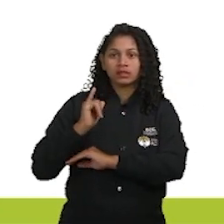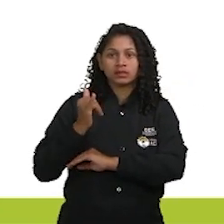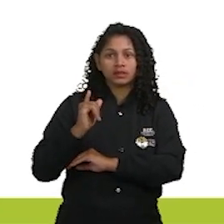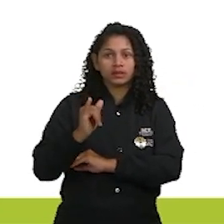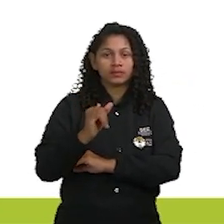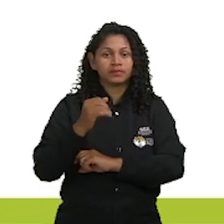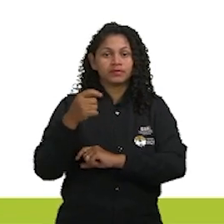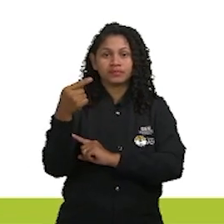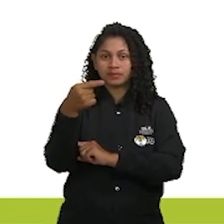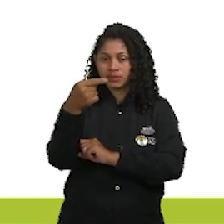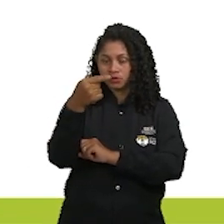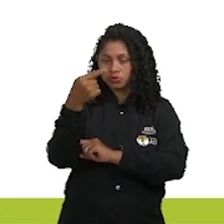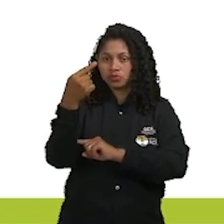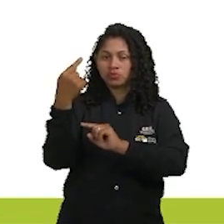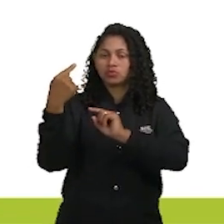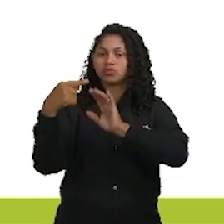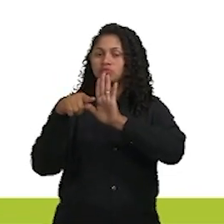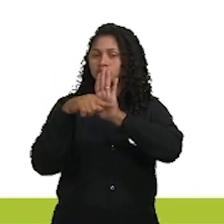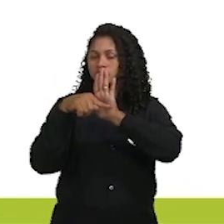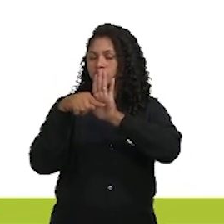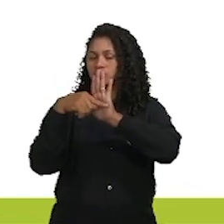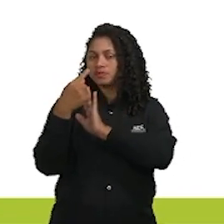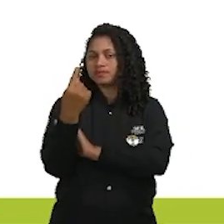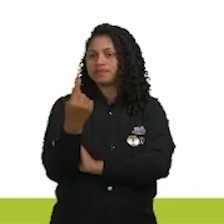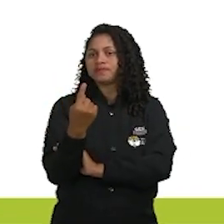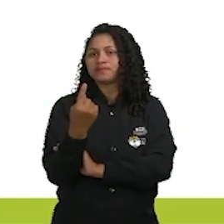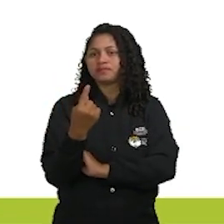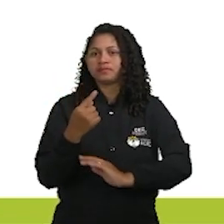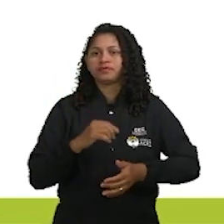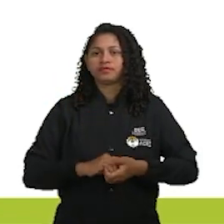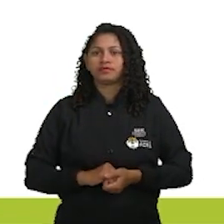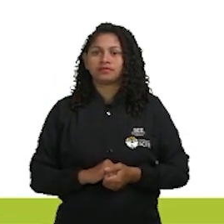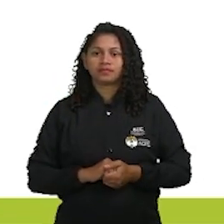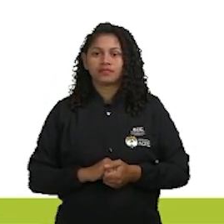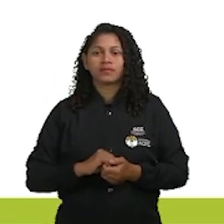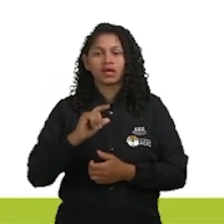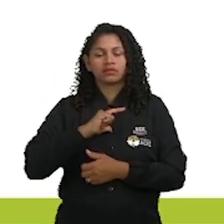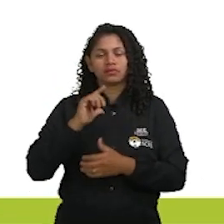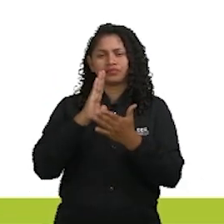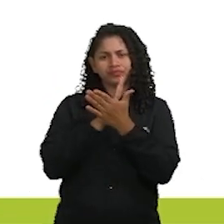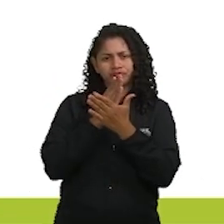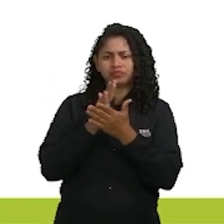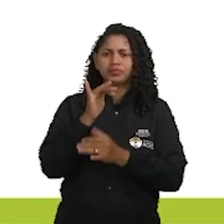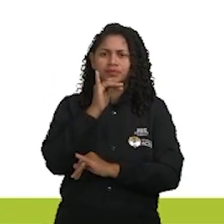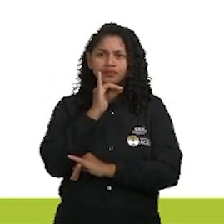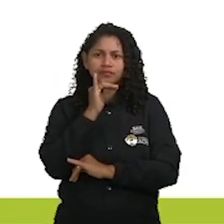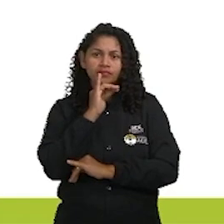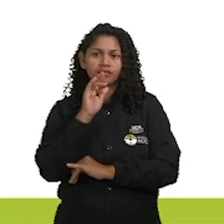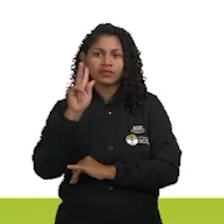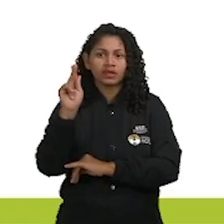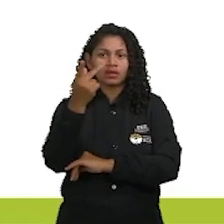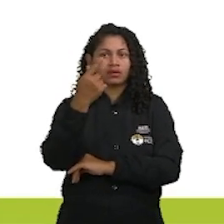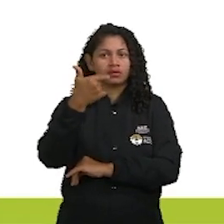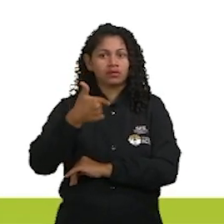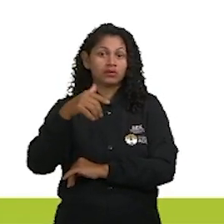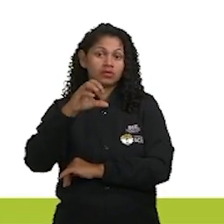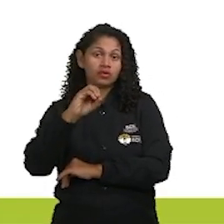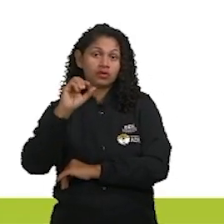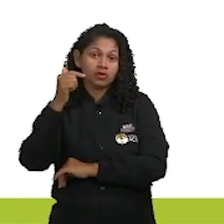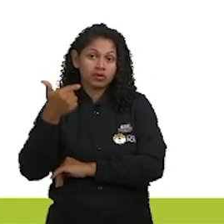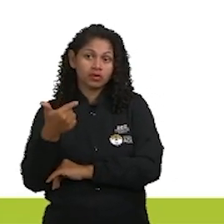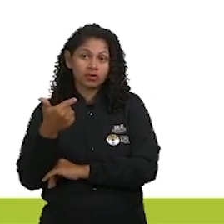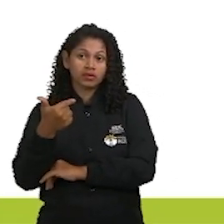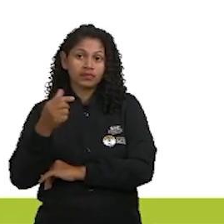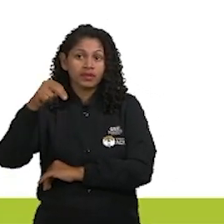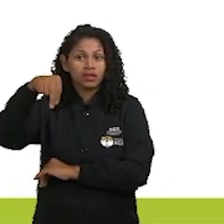menos 1. Aí eu coloquei alguns exemplos de peróxidos para vocês. H2O2,